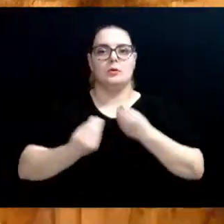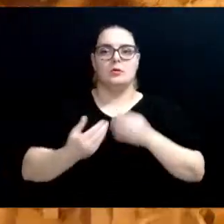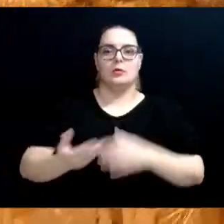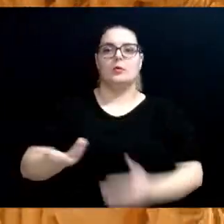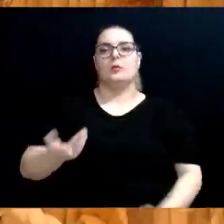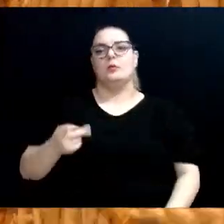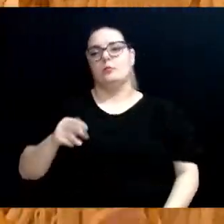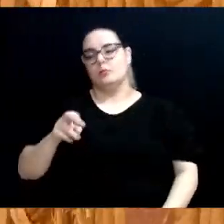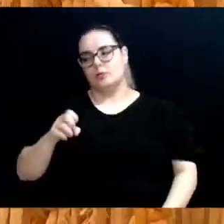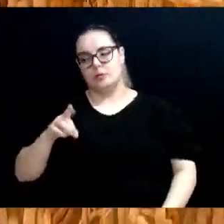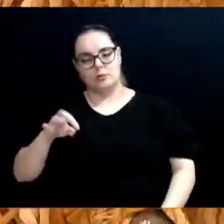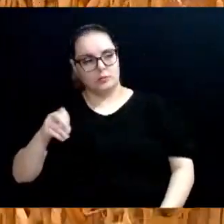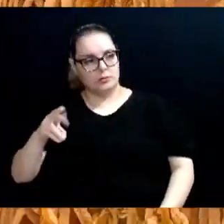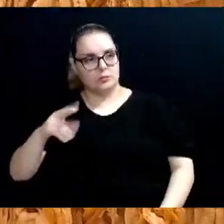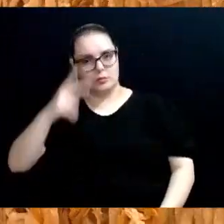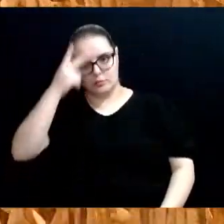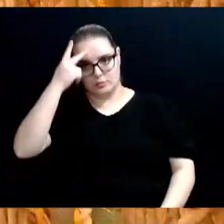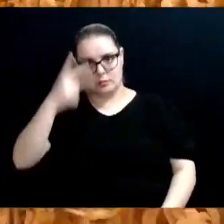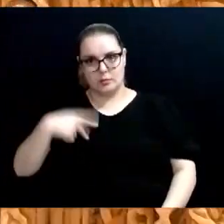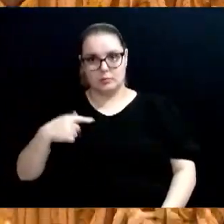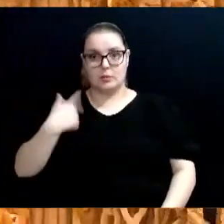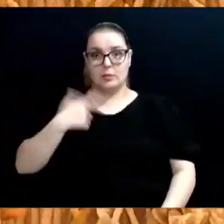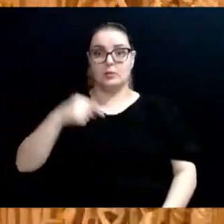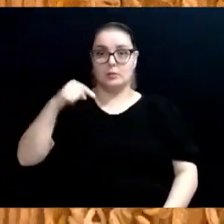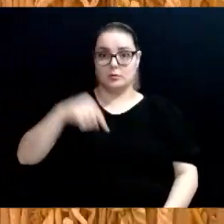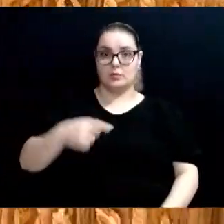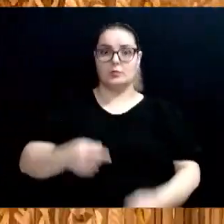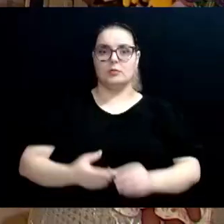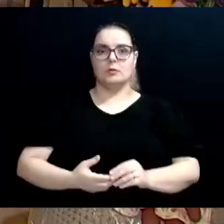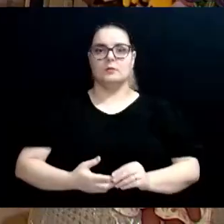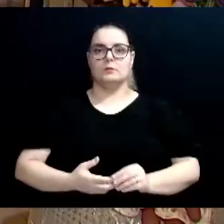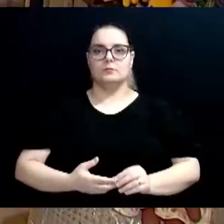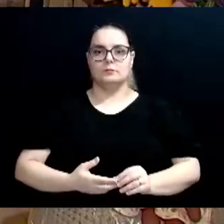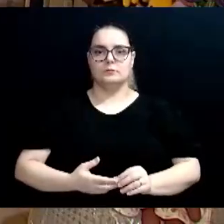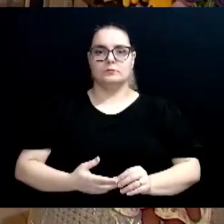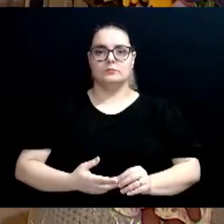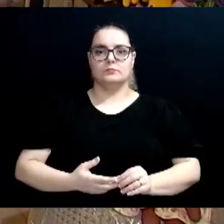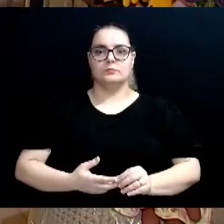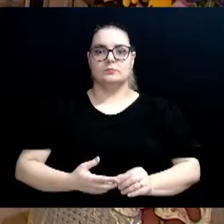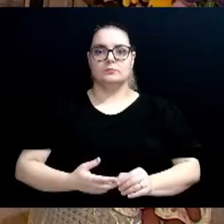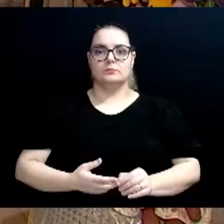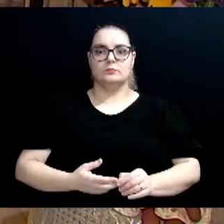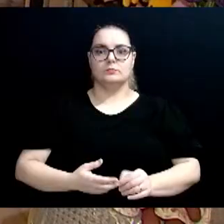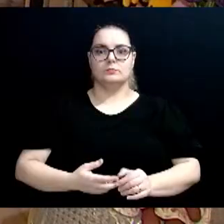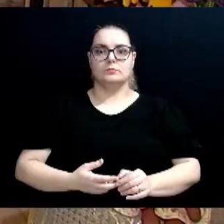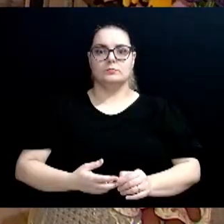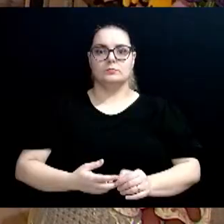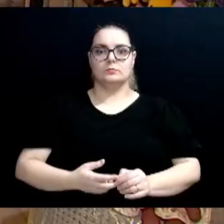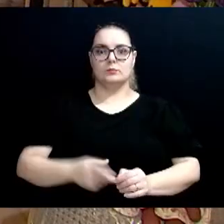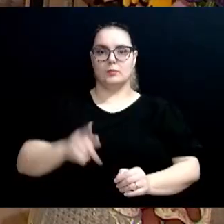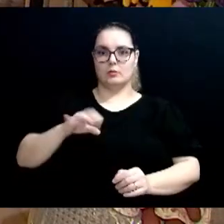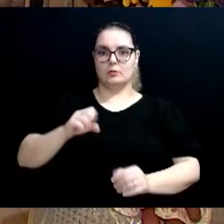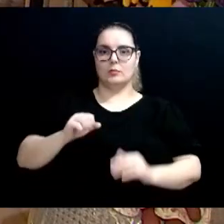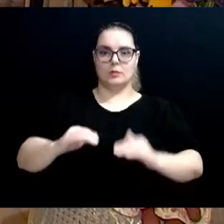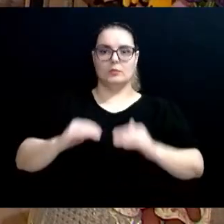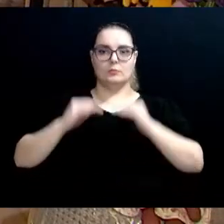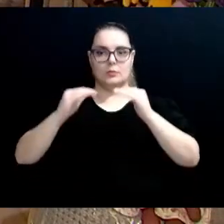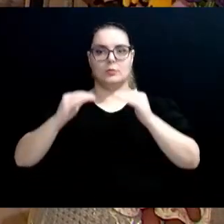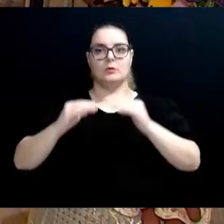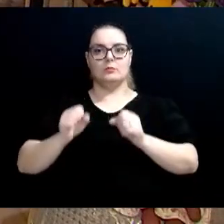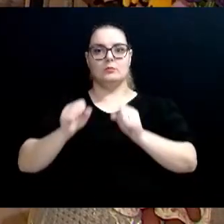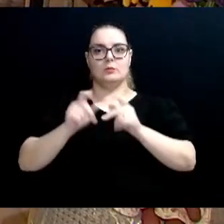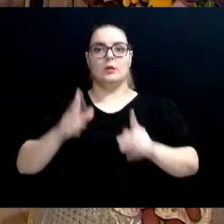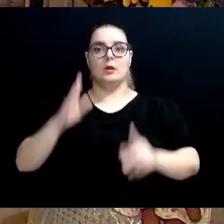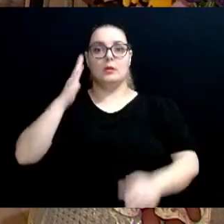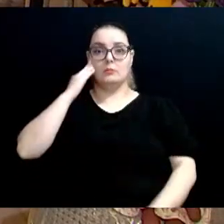como vencer como produtor autoral. Nós estamos aqui, inclusive, num espaço que fica